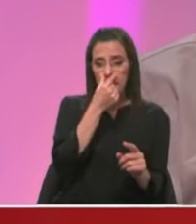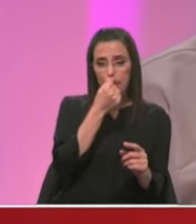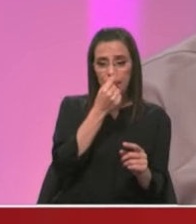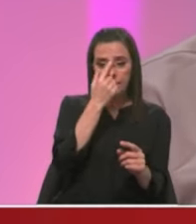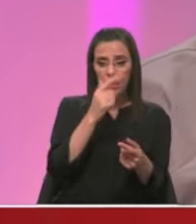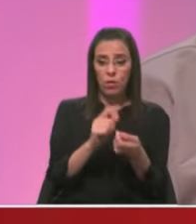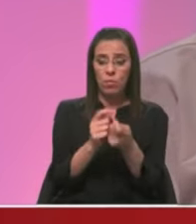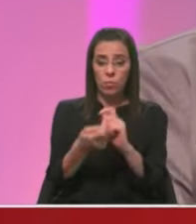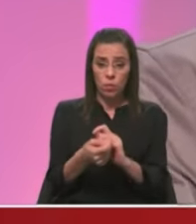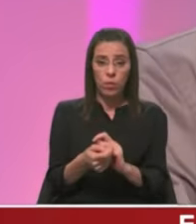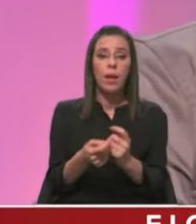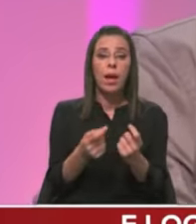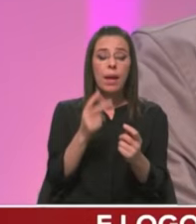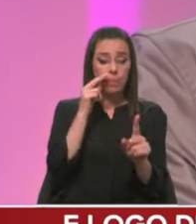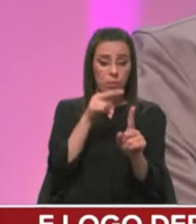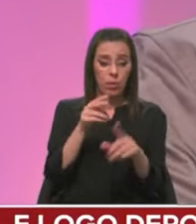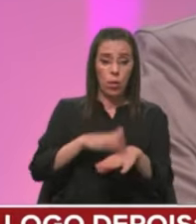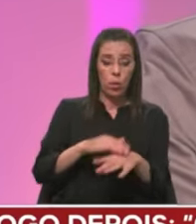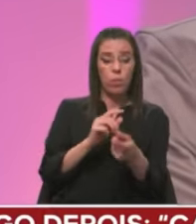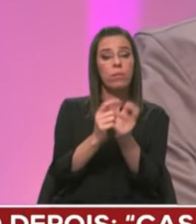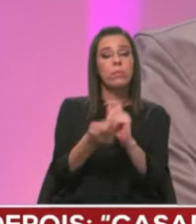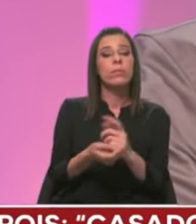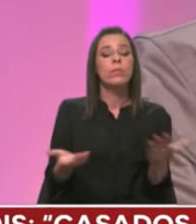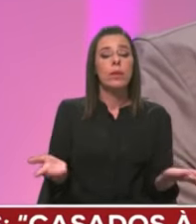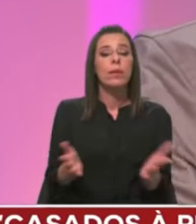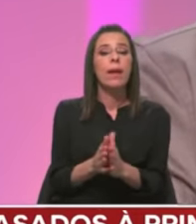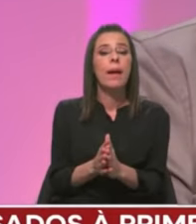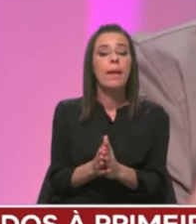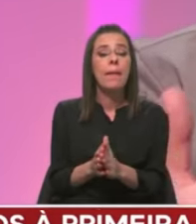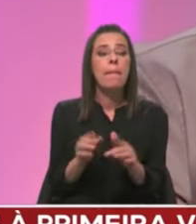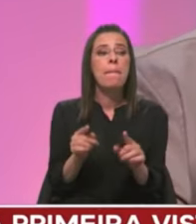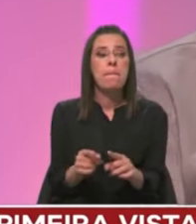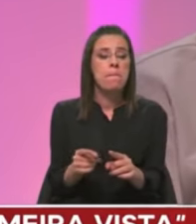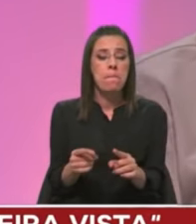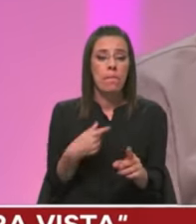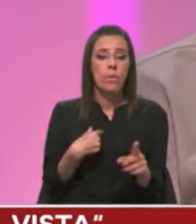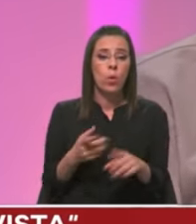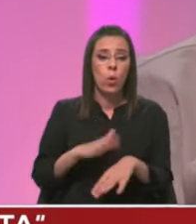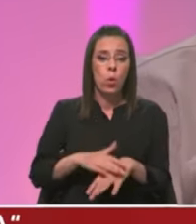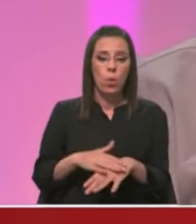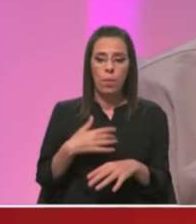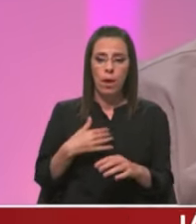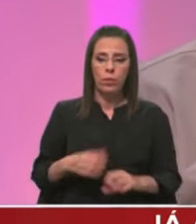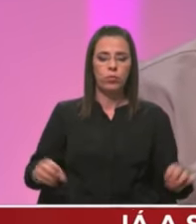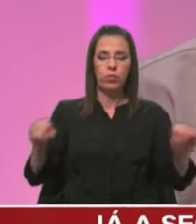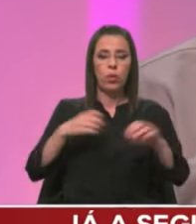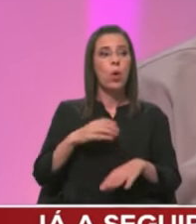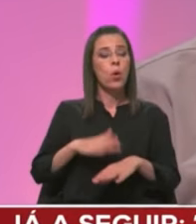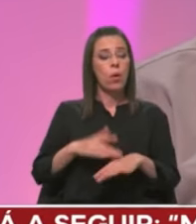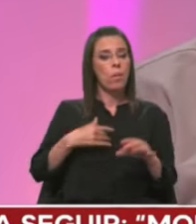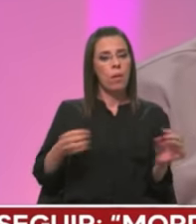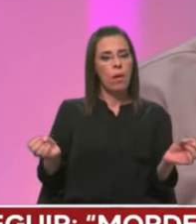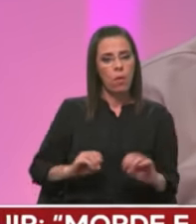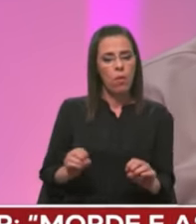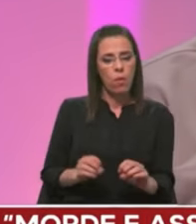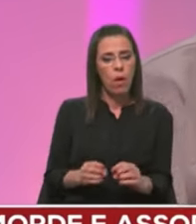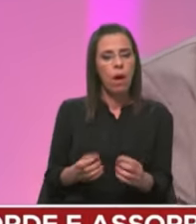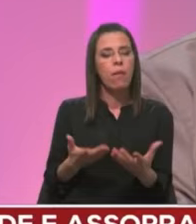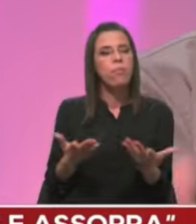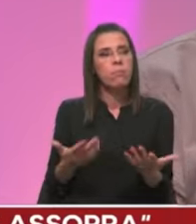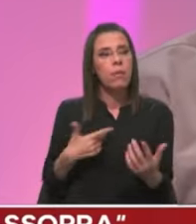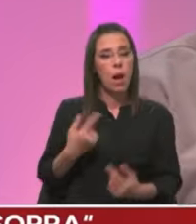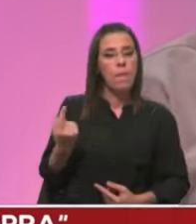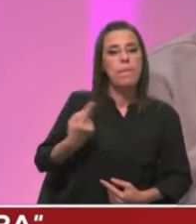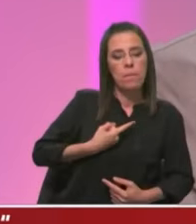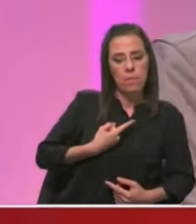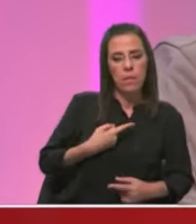que mudei a perspectiva da culpa Hum acho que não sou culpado de nada acho que não tenho culpa mas tenho a